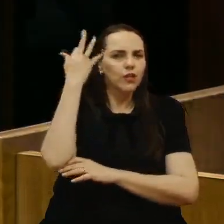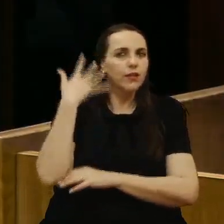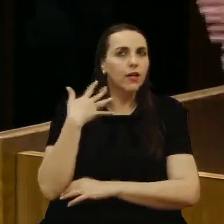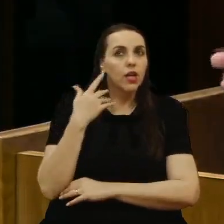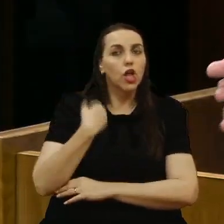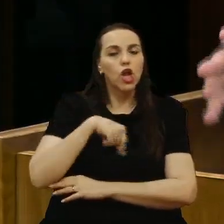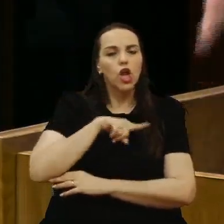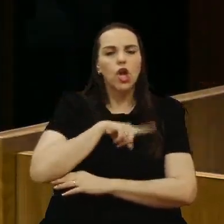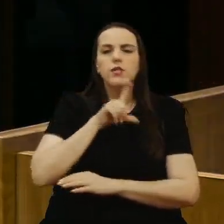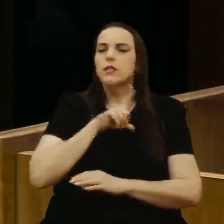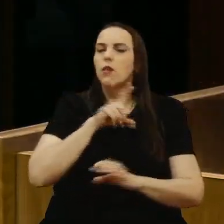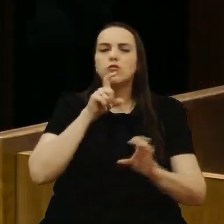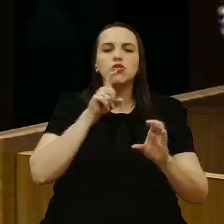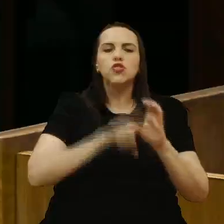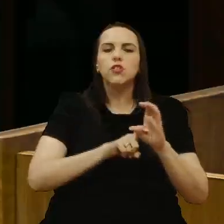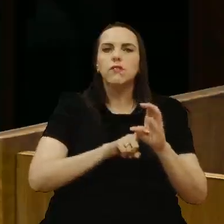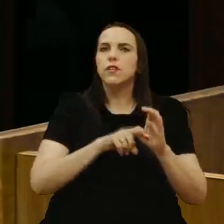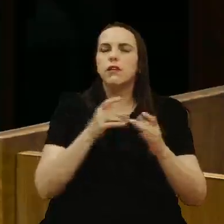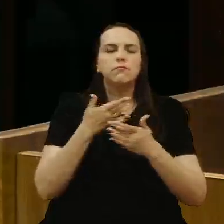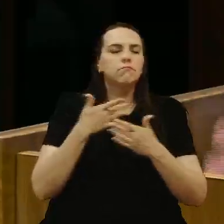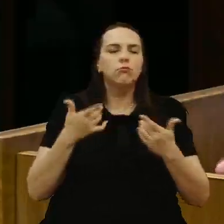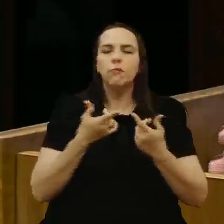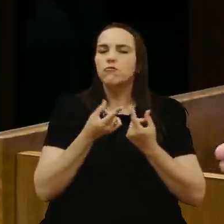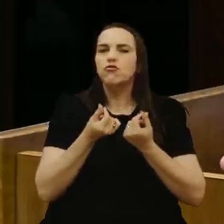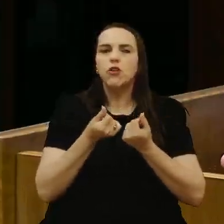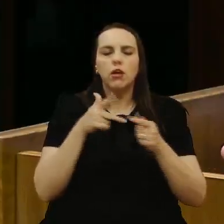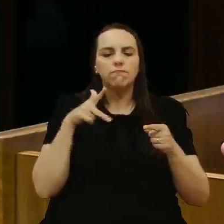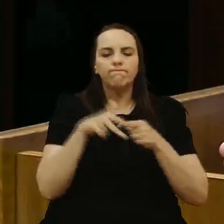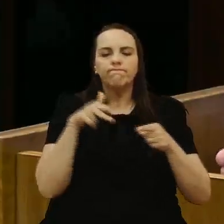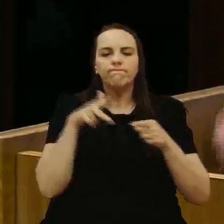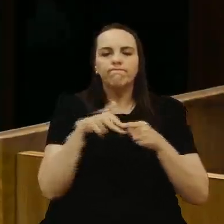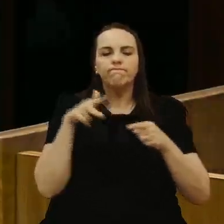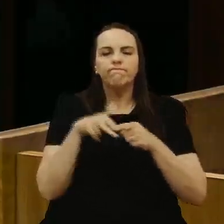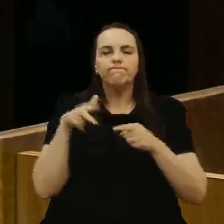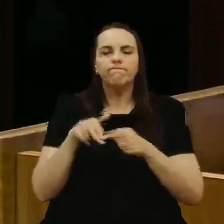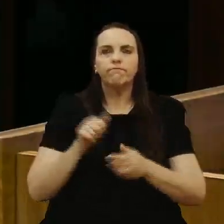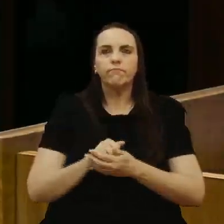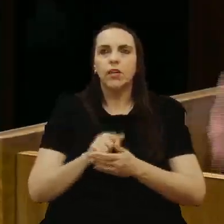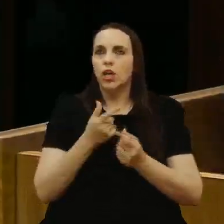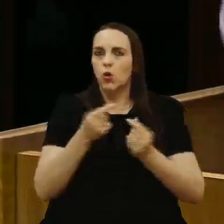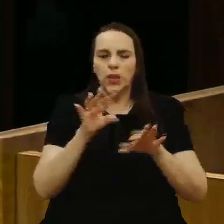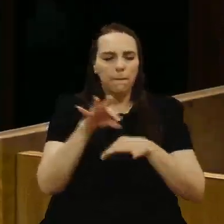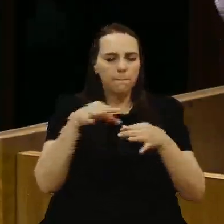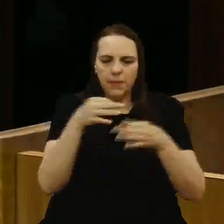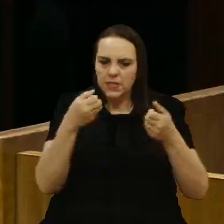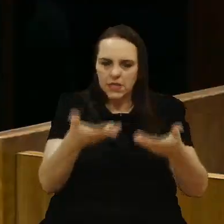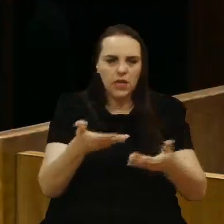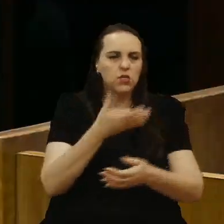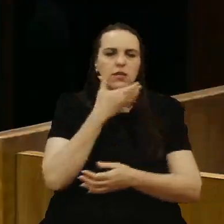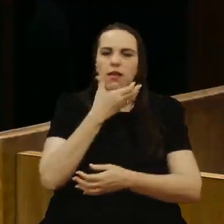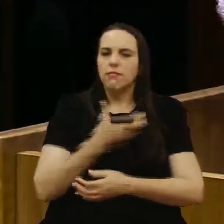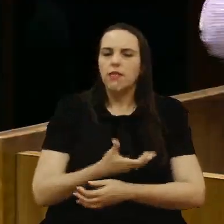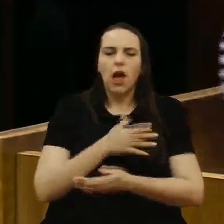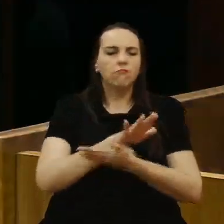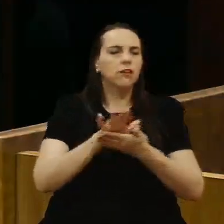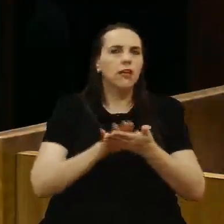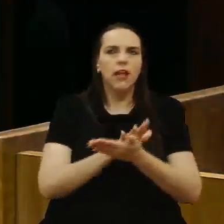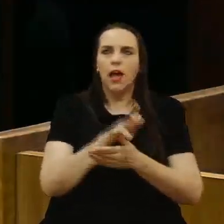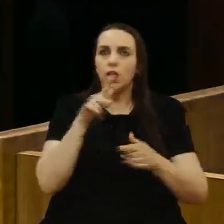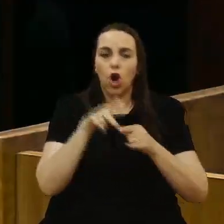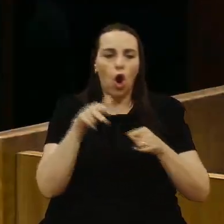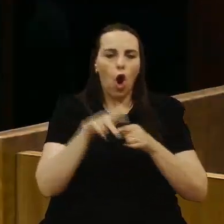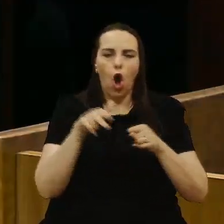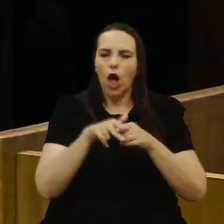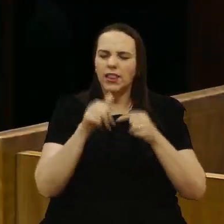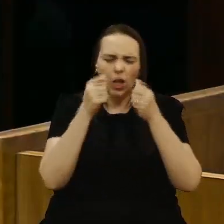uma dívida, nós não temos dinheiro e nós vamos cortar. Então não tem presente de Natal, não tem nada, nós cortamos de cima a baixo. Porque se